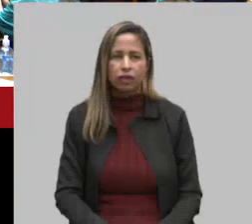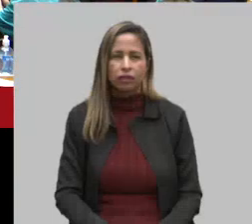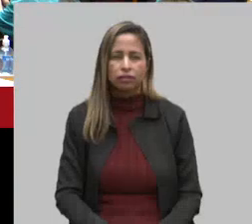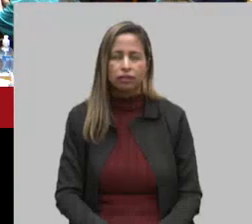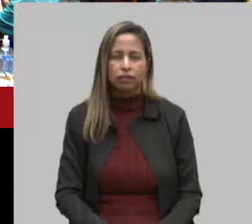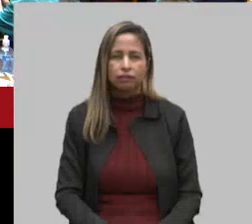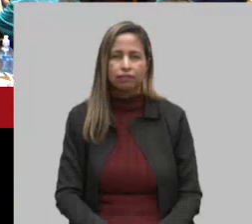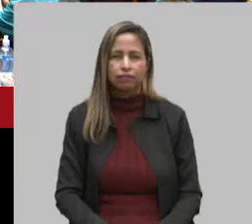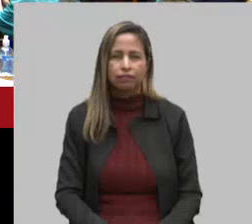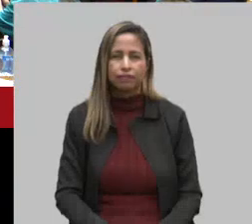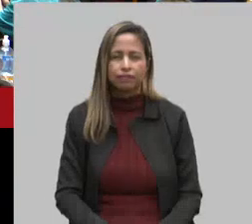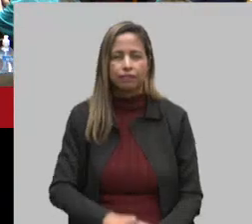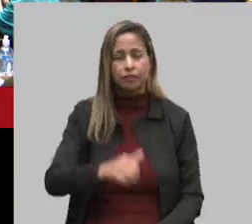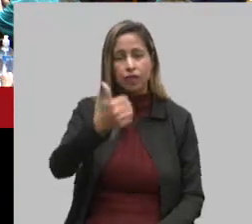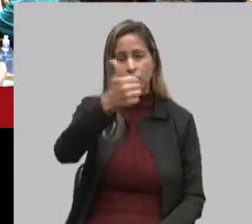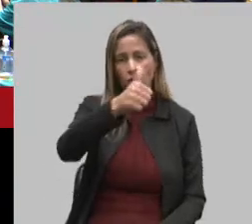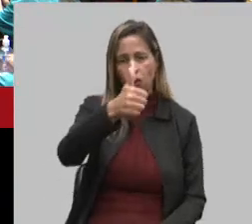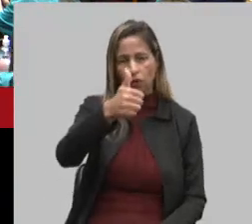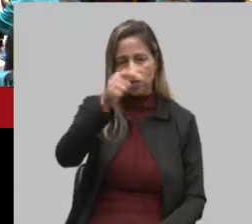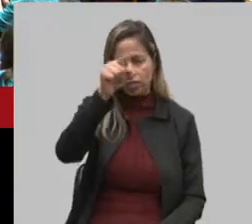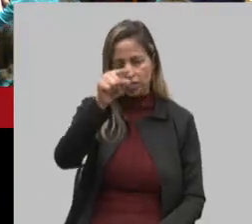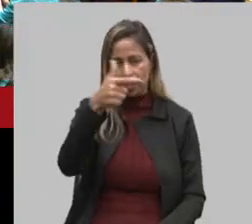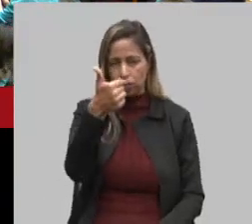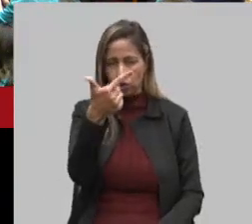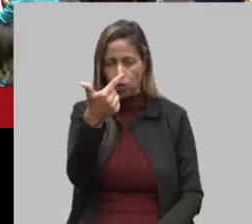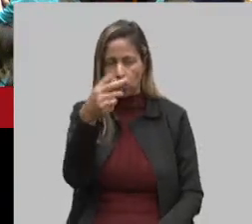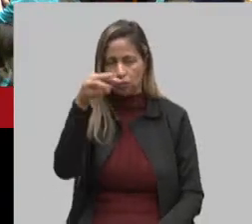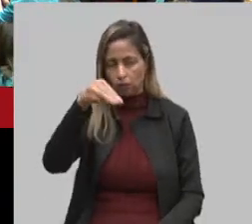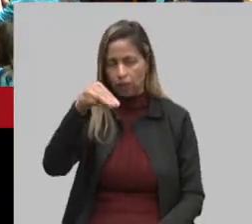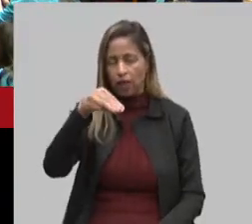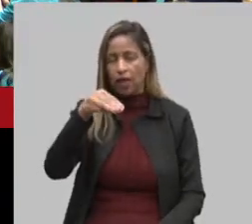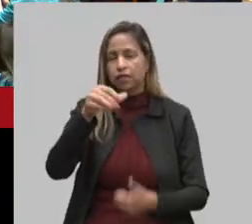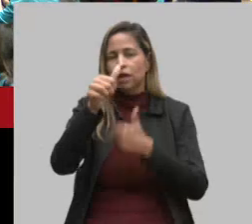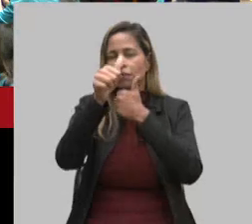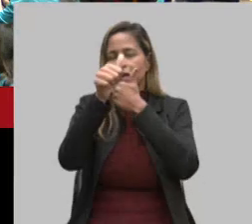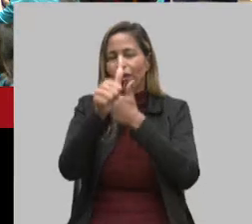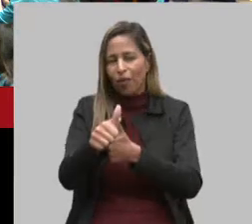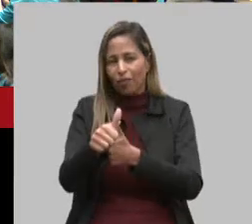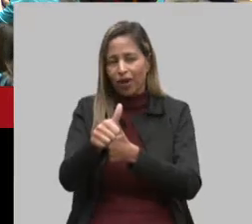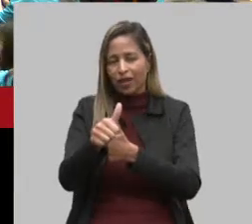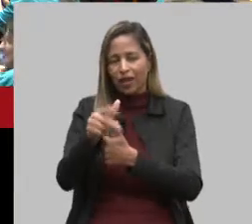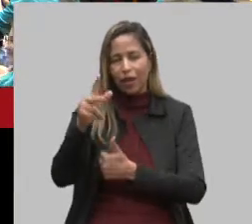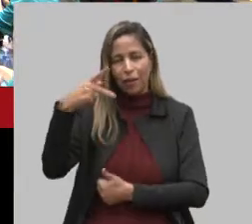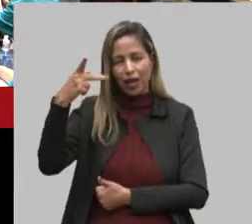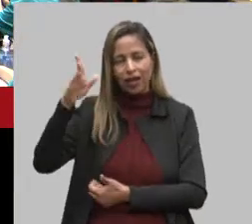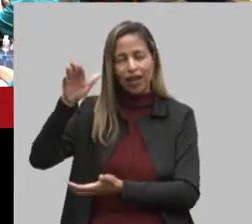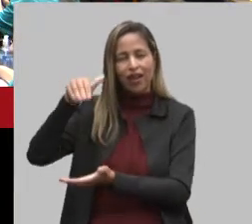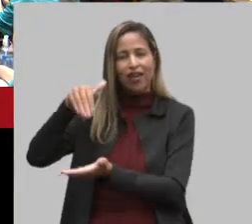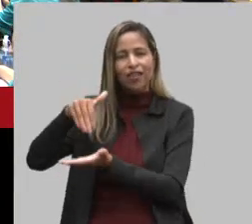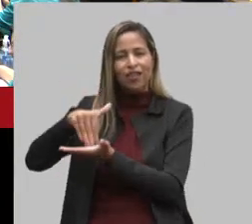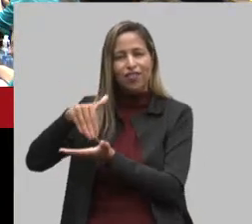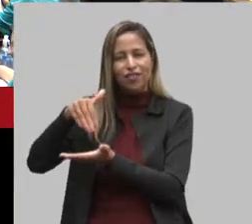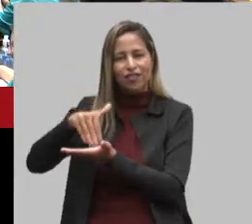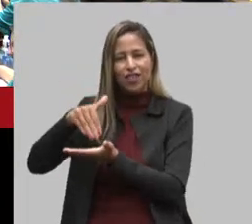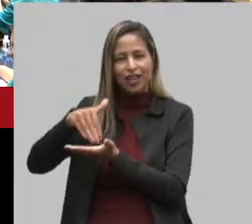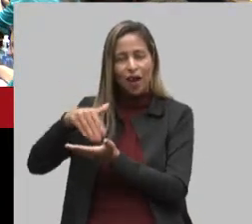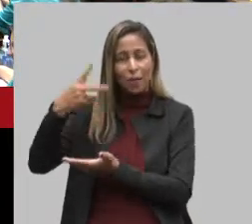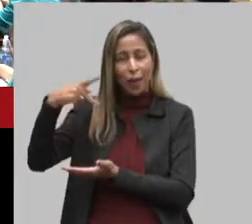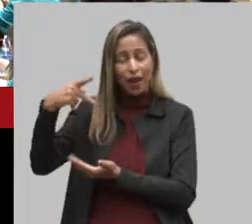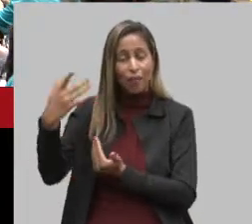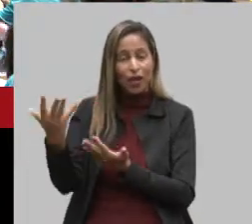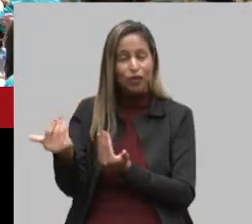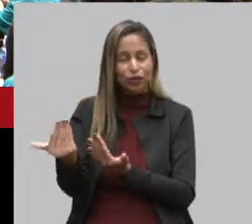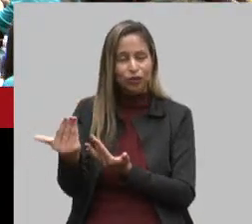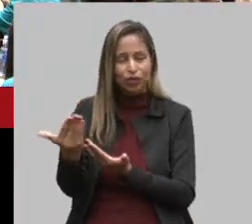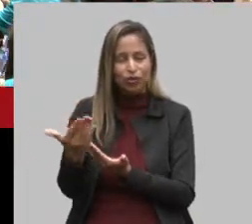são 11:12 estamos acompanhando a plenária final do Parlamento jovem